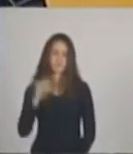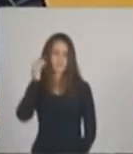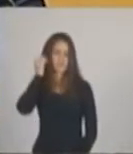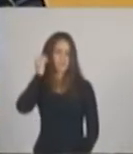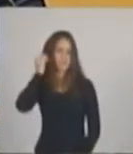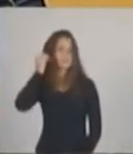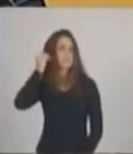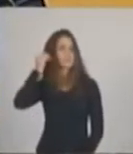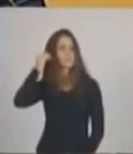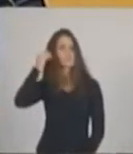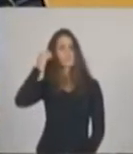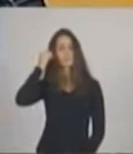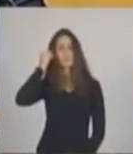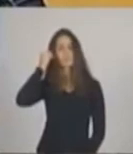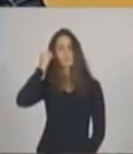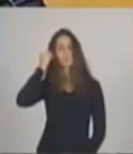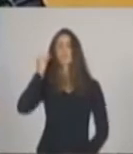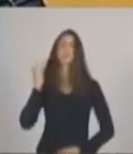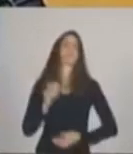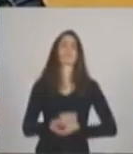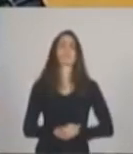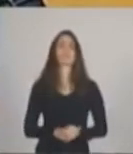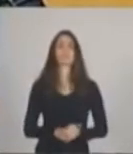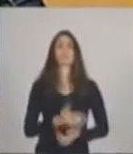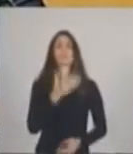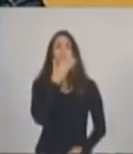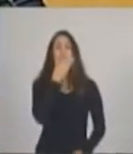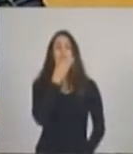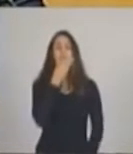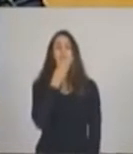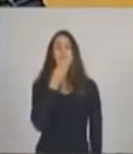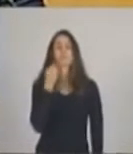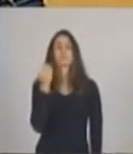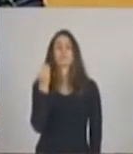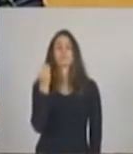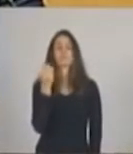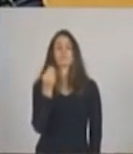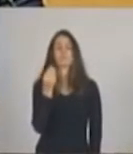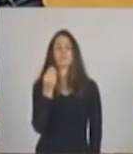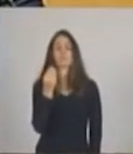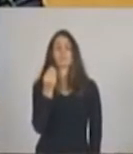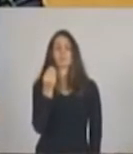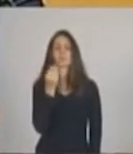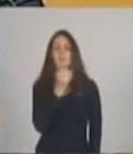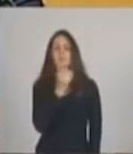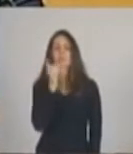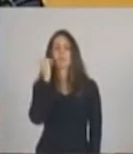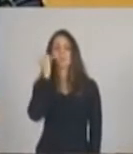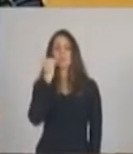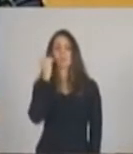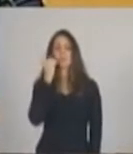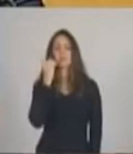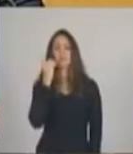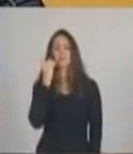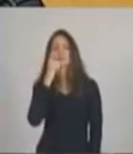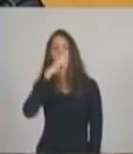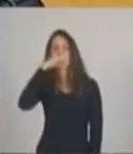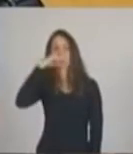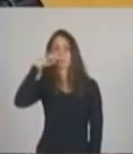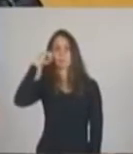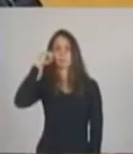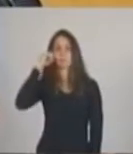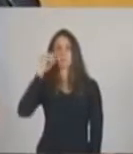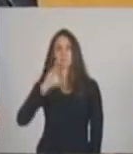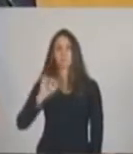Deputado Capitão Assunção vai fazer o último registro de minuto de silêncio para que eu possa concedeu um minuto de silêncio às solicitações de todos os